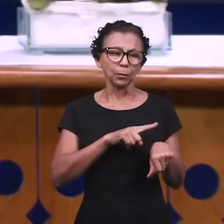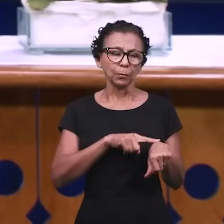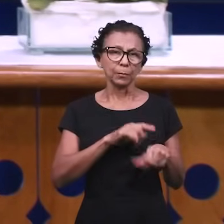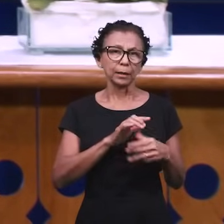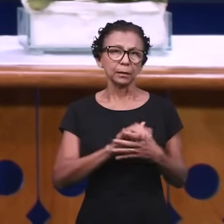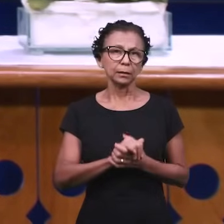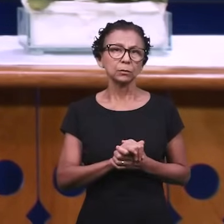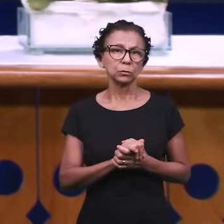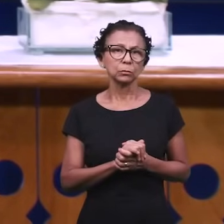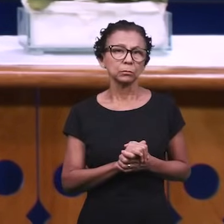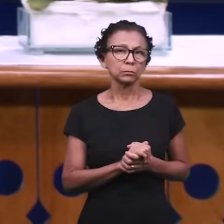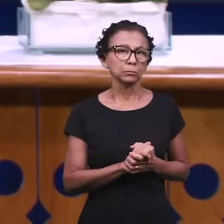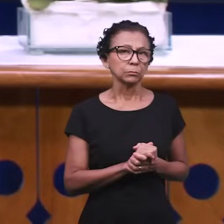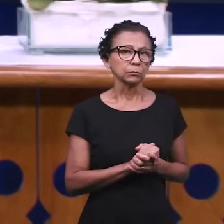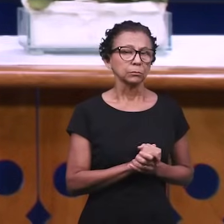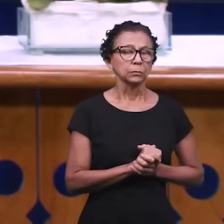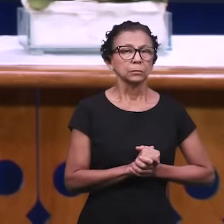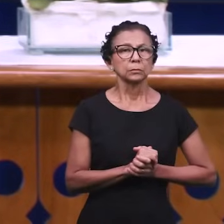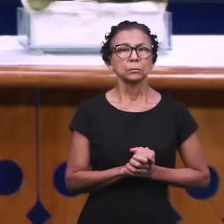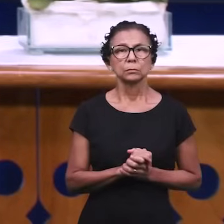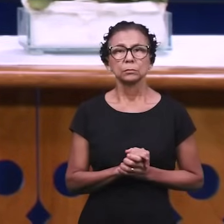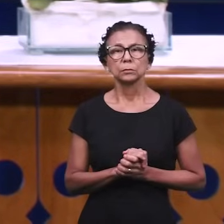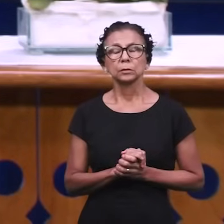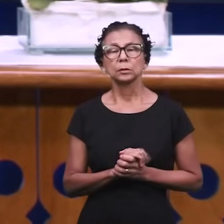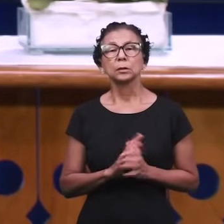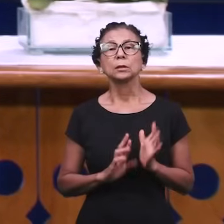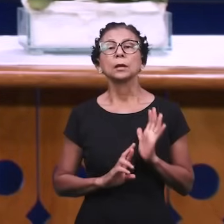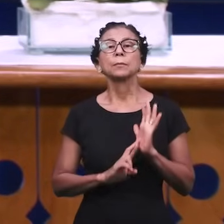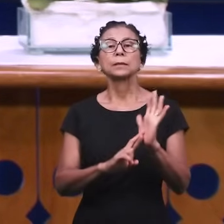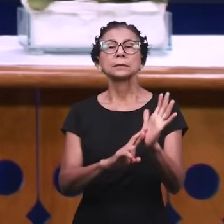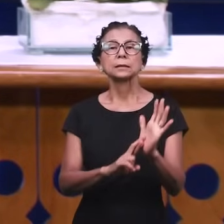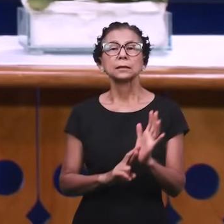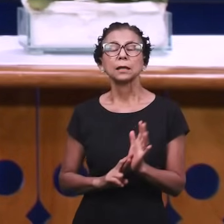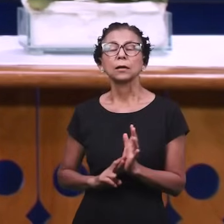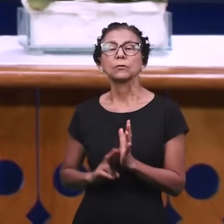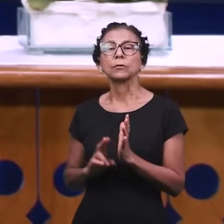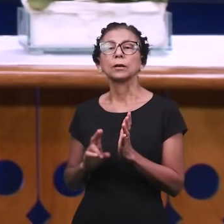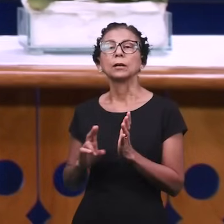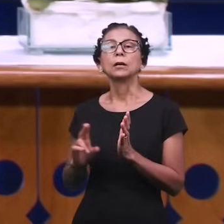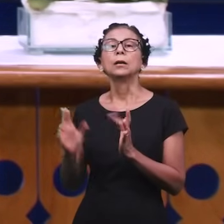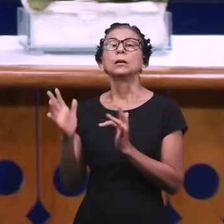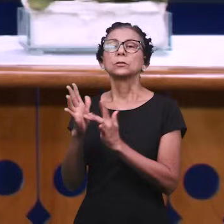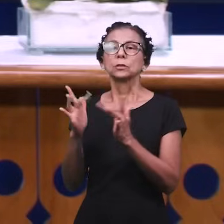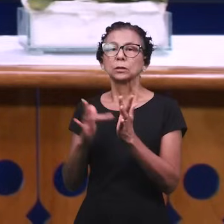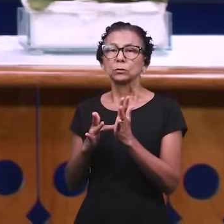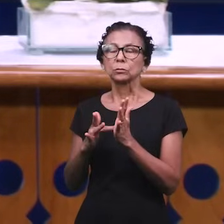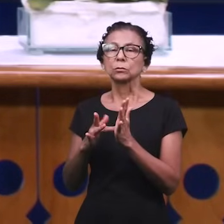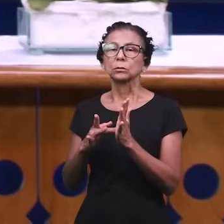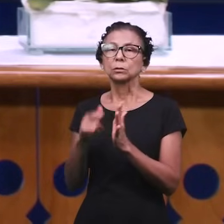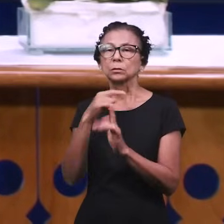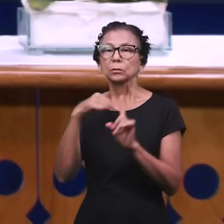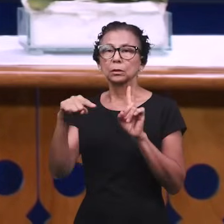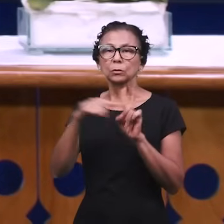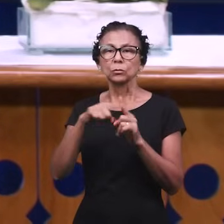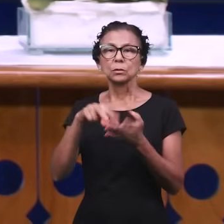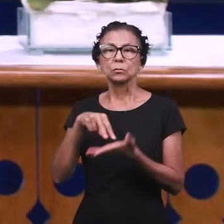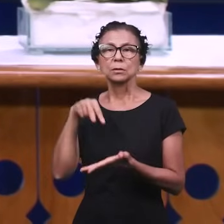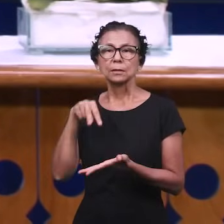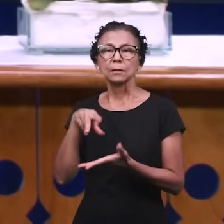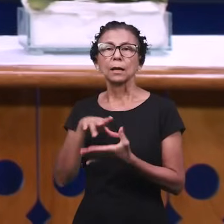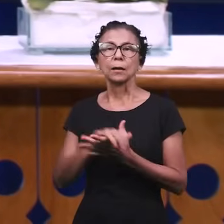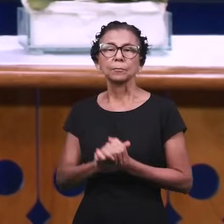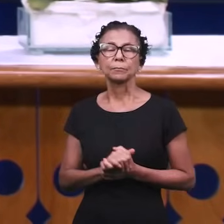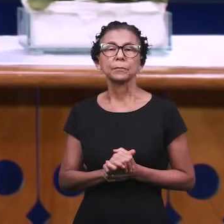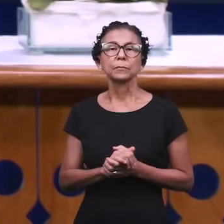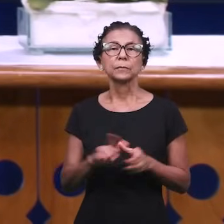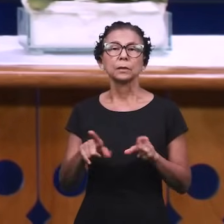Senhor Jesus e a partida do Egito. Nós também estamos presenciando diversos sinais da parte do Senhor,